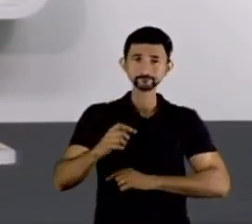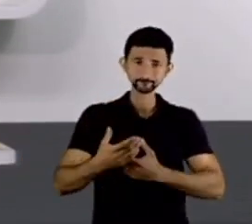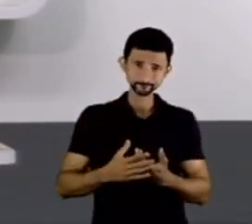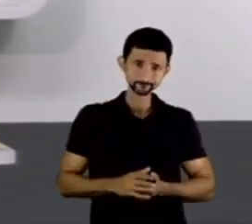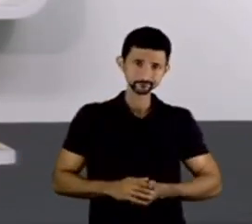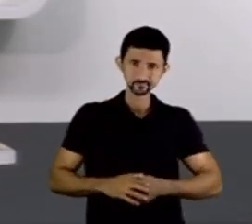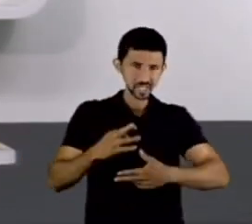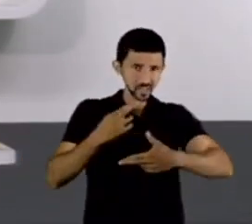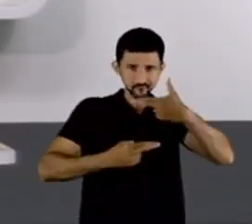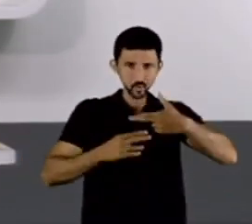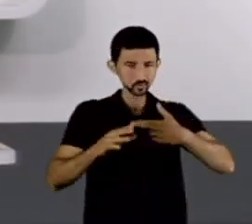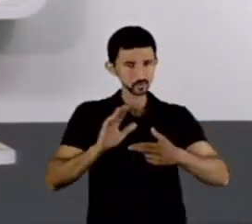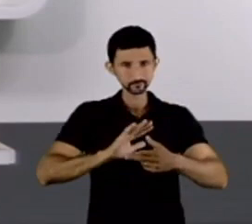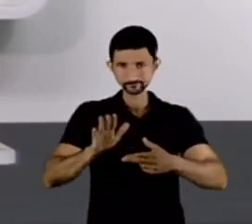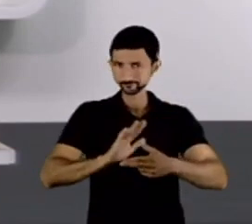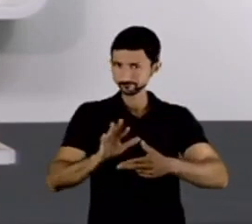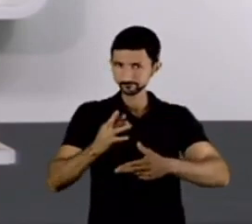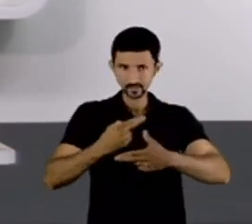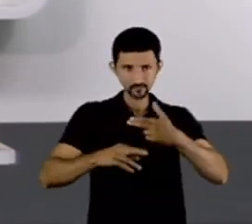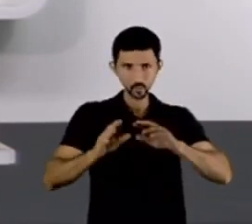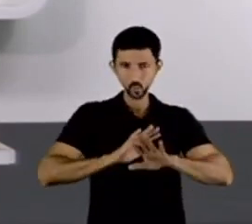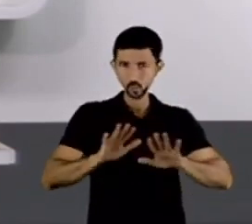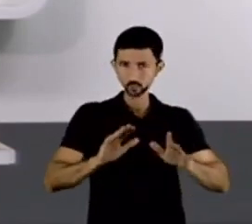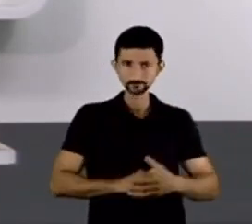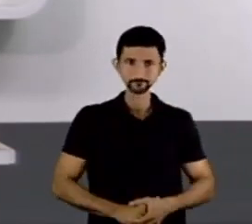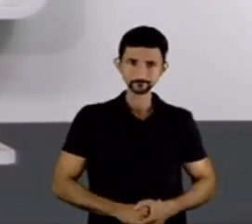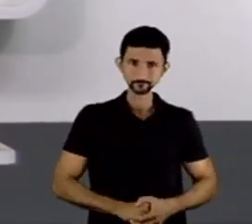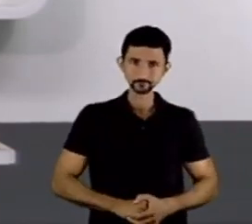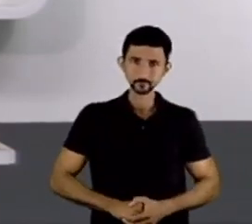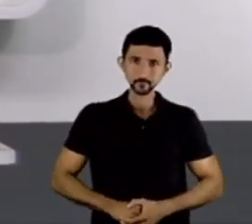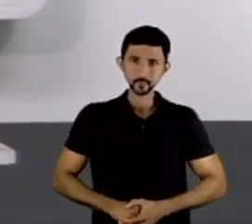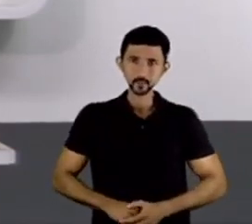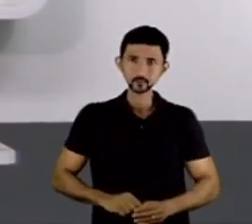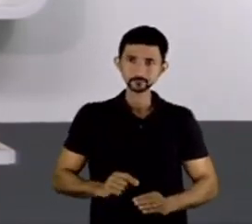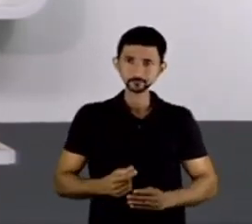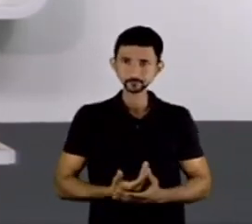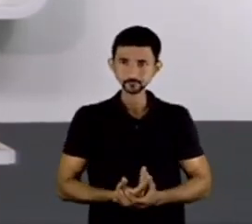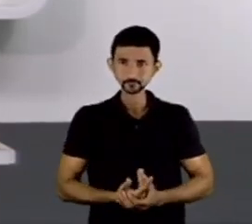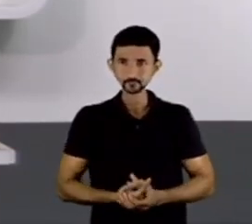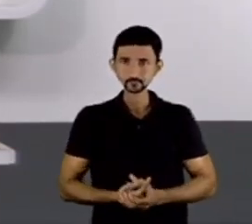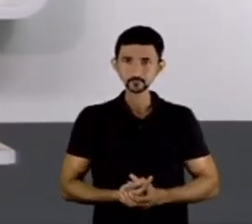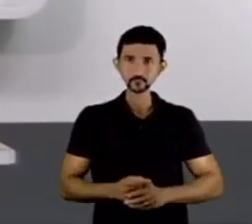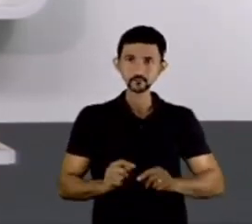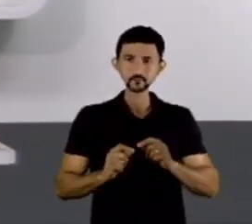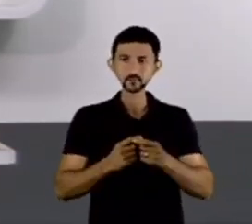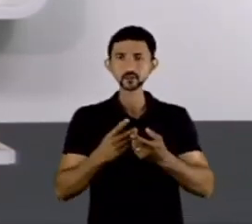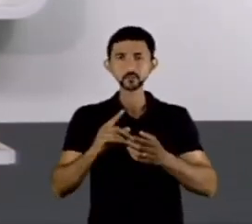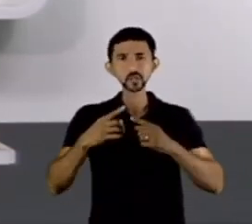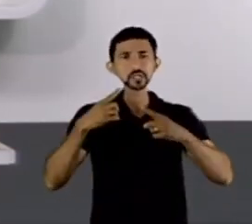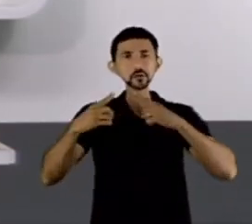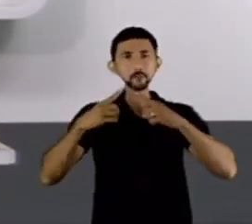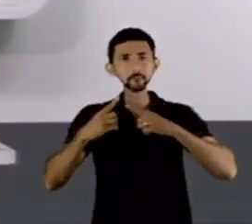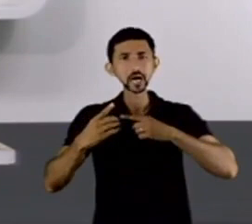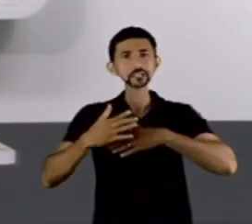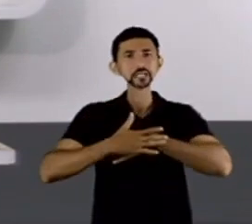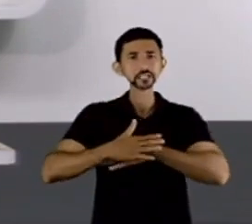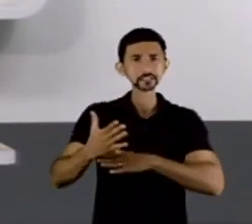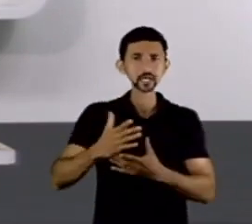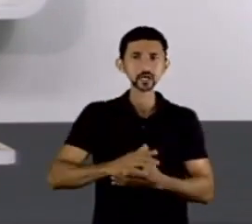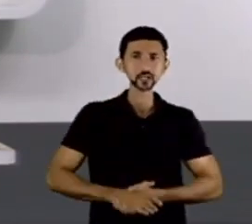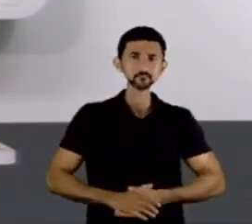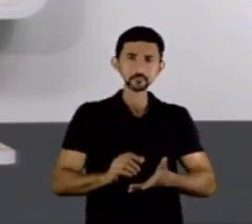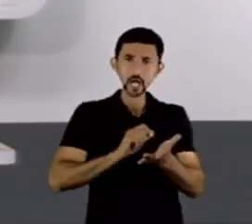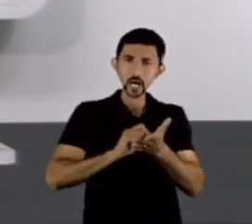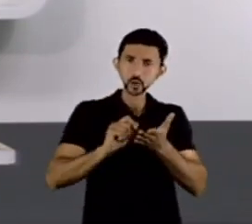foi uma revolução. A gente já aprendeu isso, então não tem o que discutir, tá bom? Se vocês quiserem discutir, a gente pode debater em sala de aula quando a gente voltar. Anota